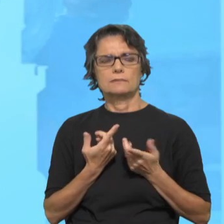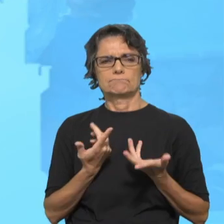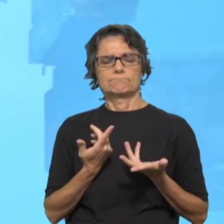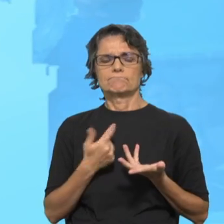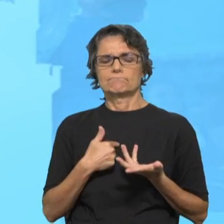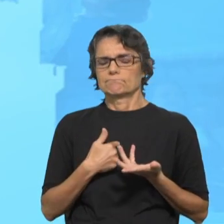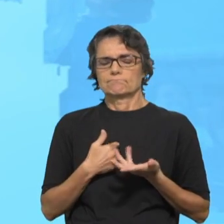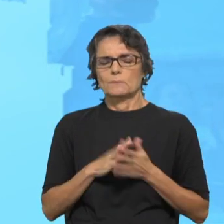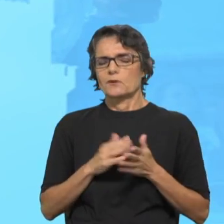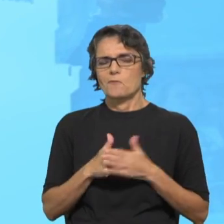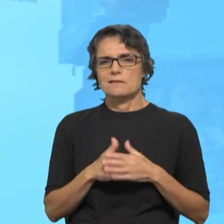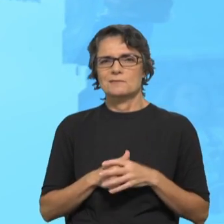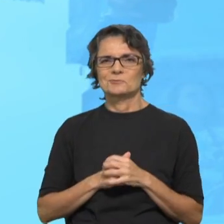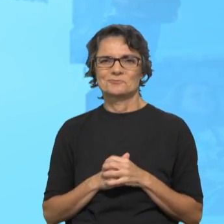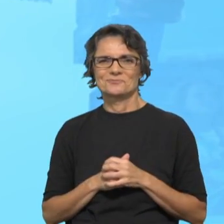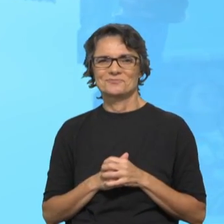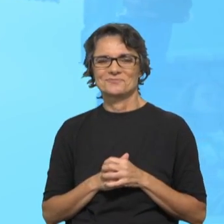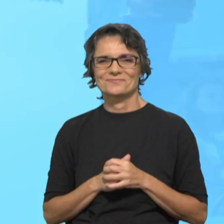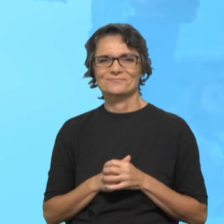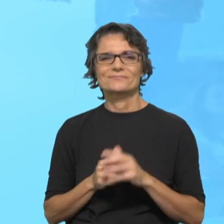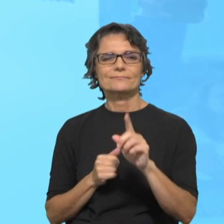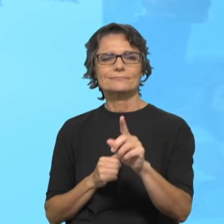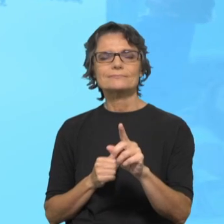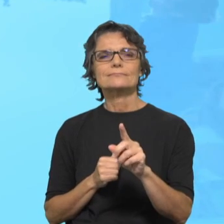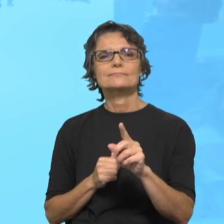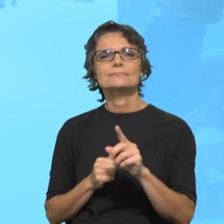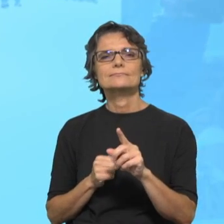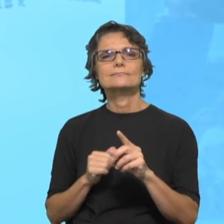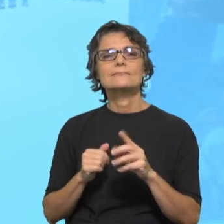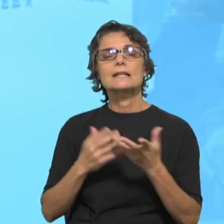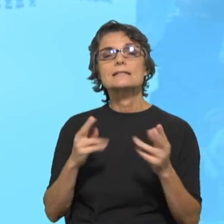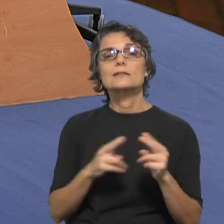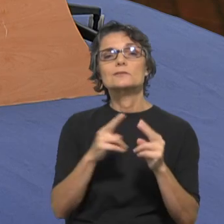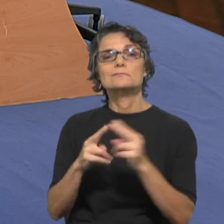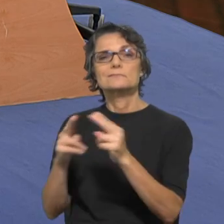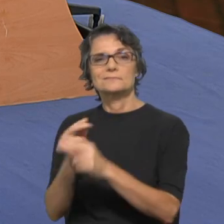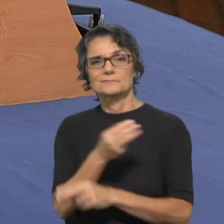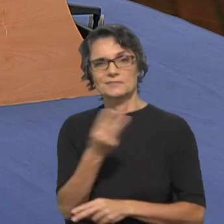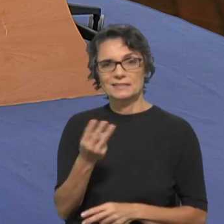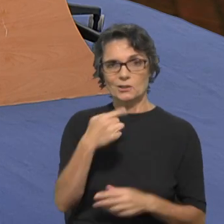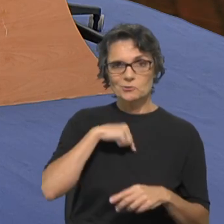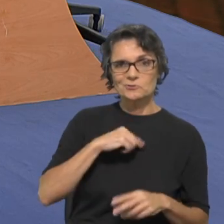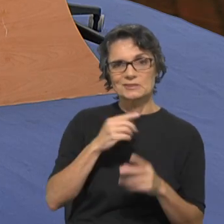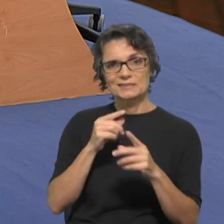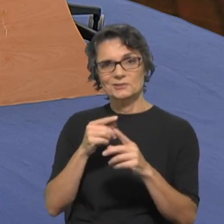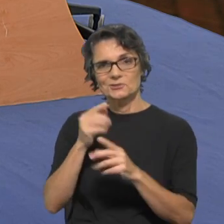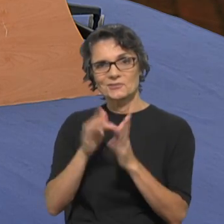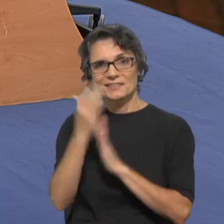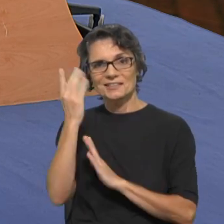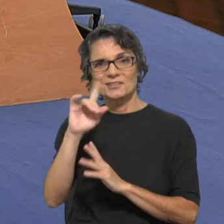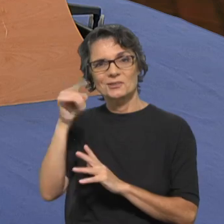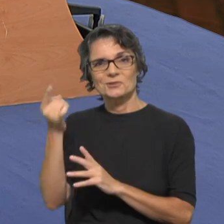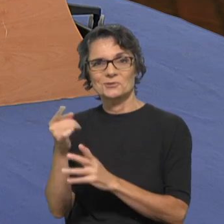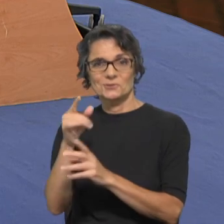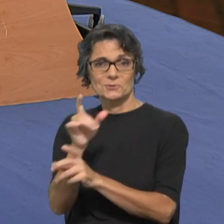proveitosa. Tendo por base esses 3 encontros que o convívio proporcionou, consigo, com Deus e com os outros? Exatamente, sim. E eles depois